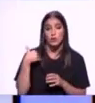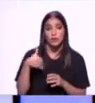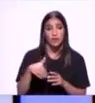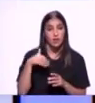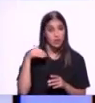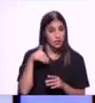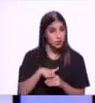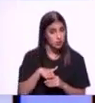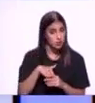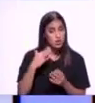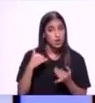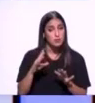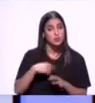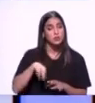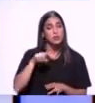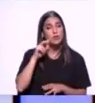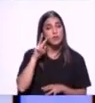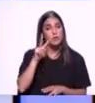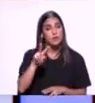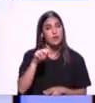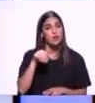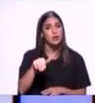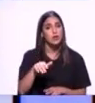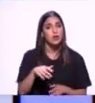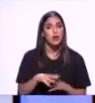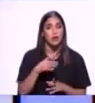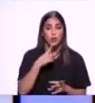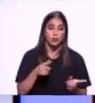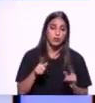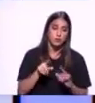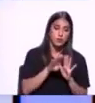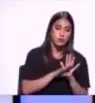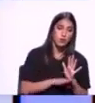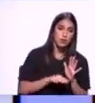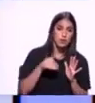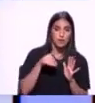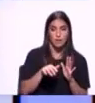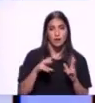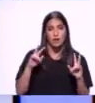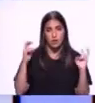Mas a maneira que nós vamos ver é quanto tempo é que eles vão demorar a voltarem a ter adeptos. Vamos ver.